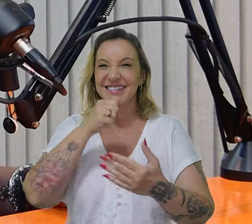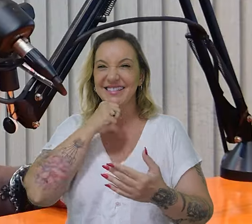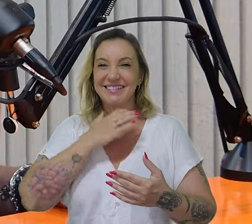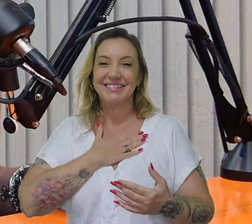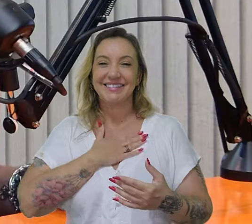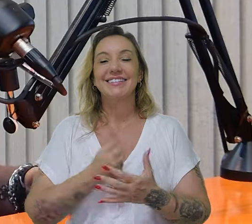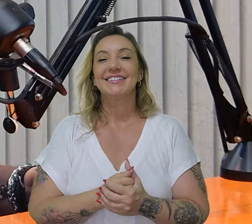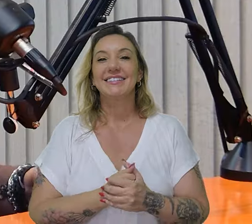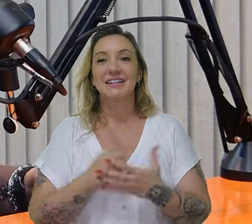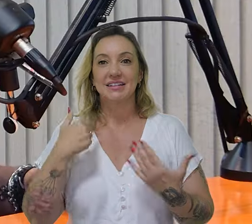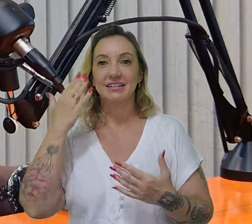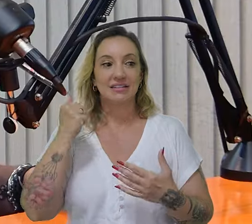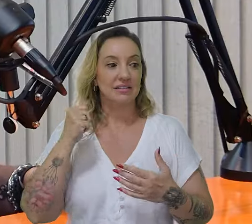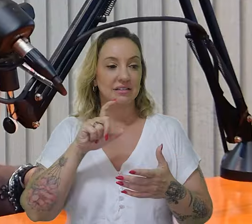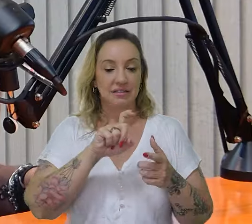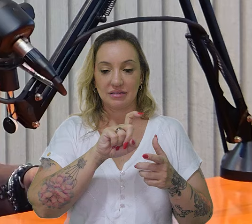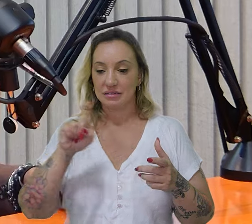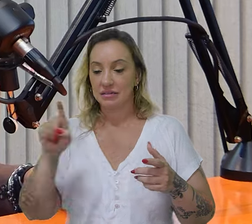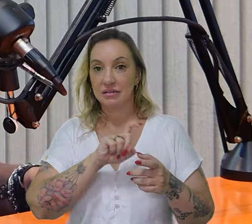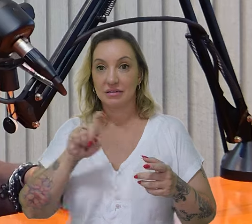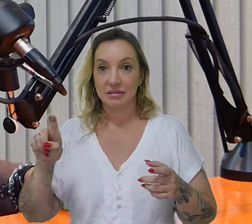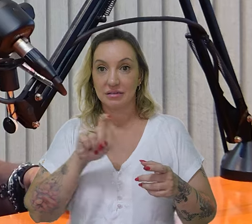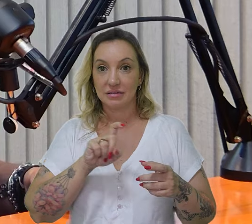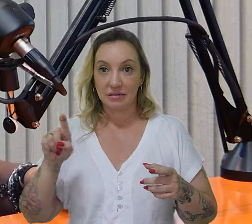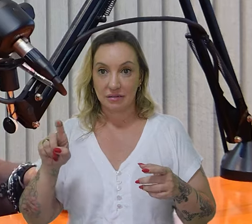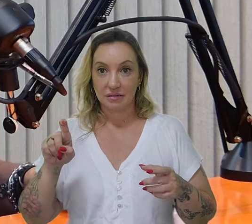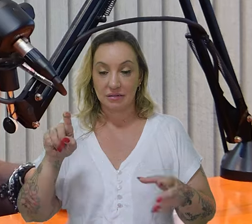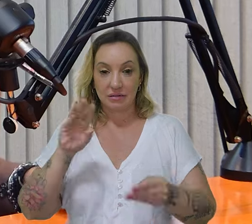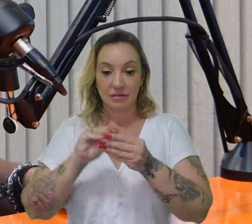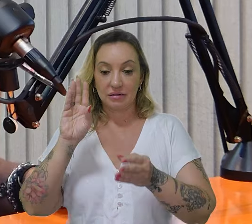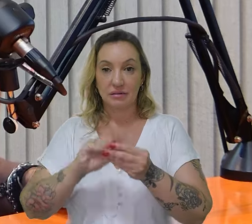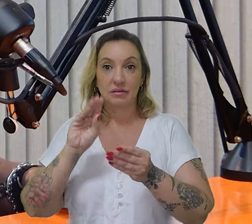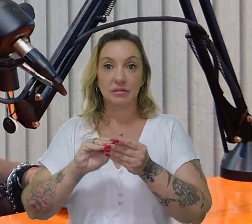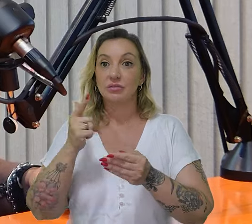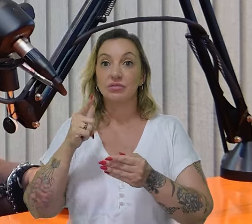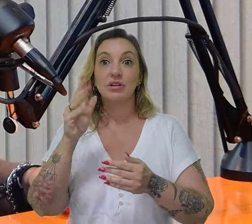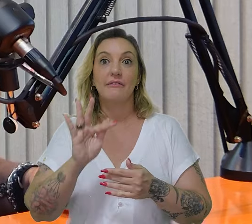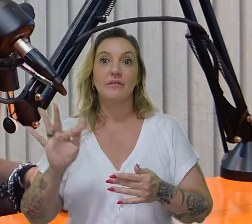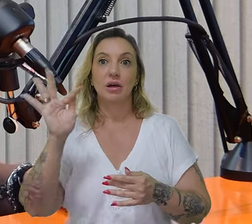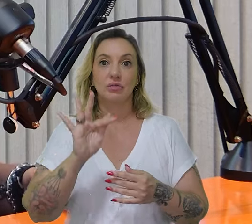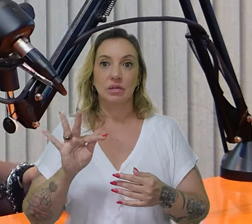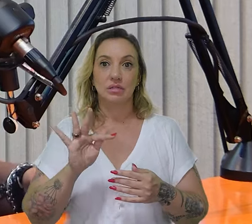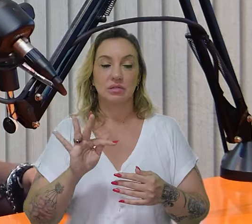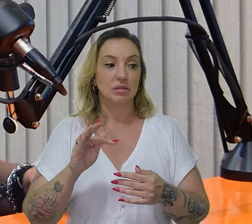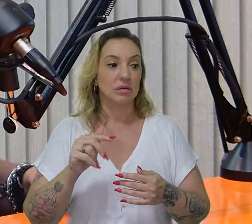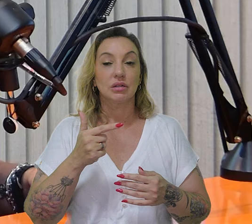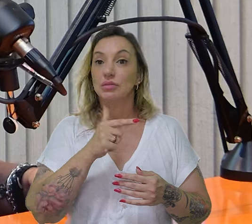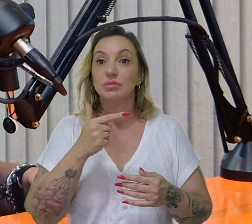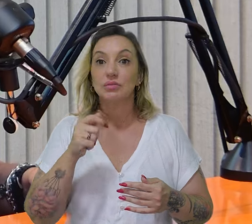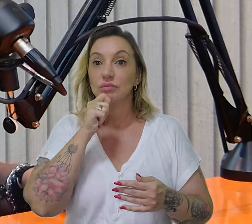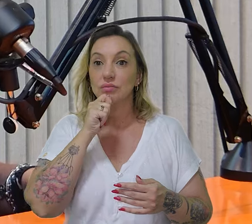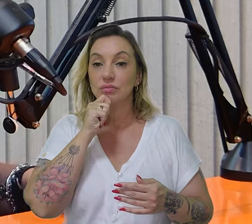eh sabe quando você arrasta uma pastinha em cima da outra Sim a gente não tinha tido isso na faculdade não a faculdade não tinha